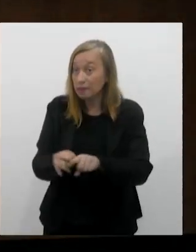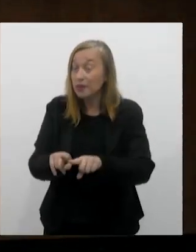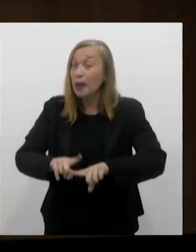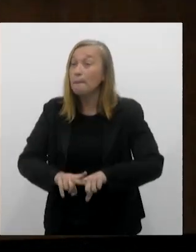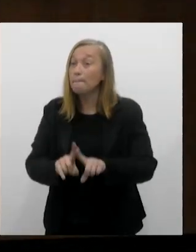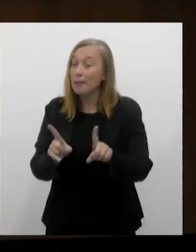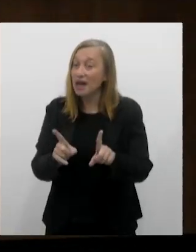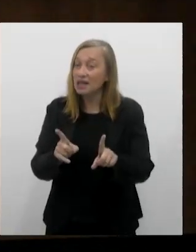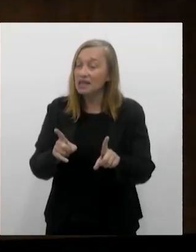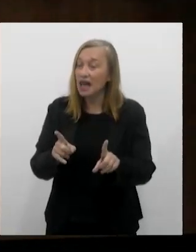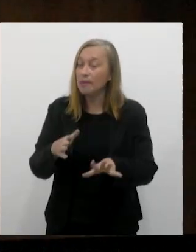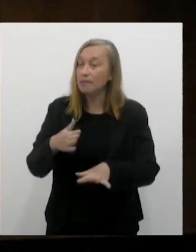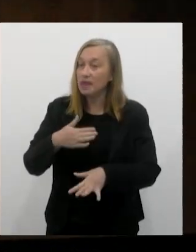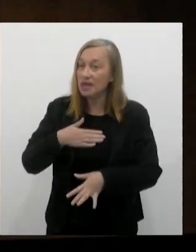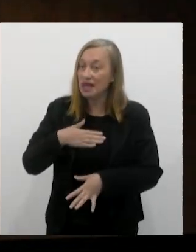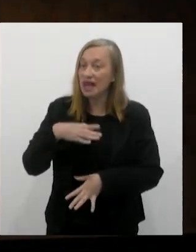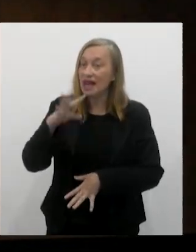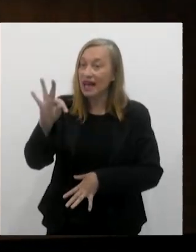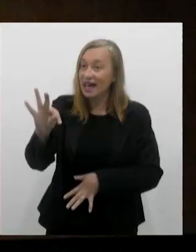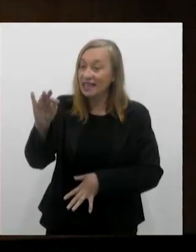minha tataravó